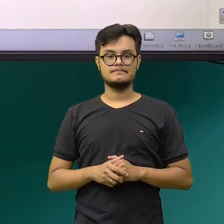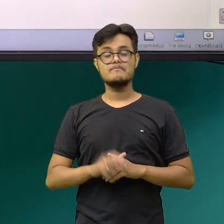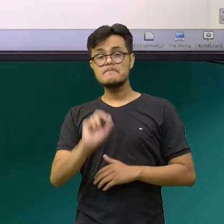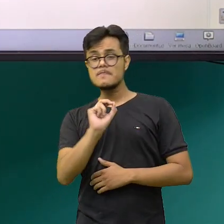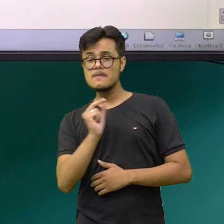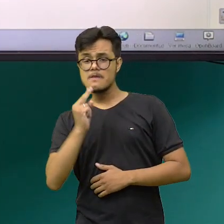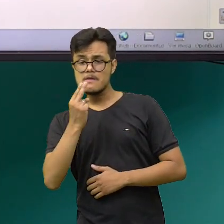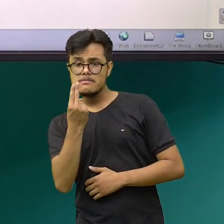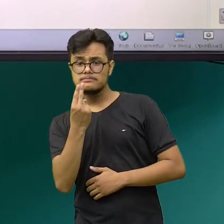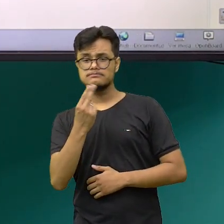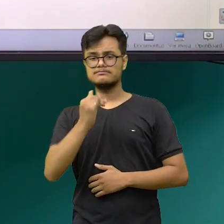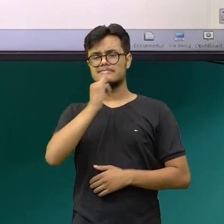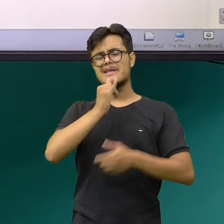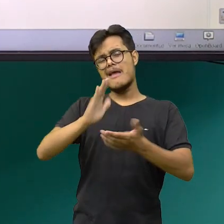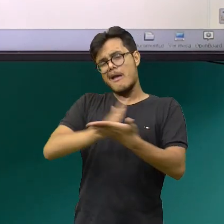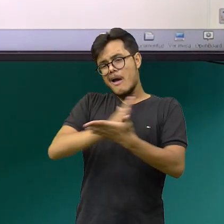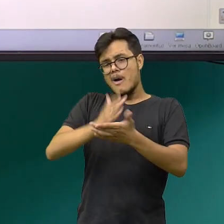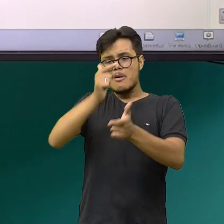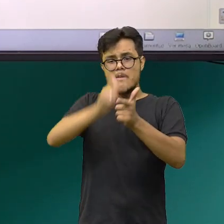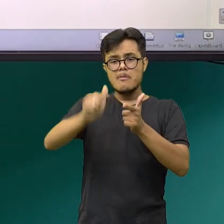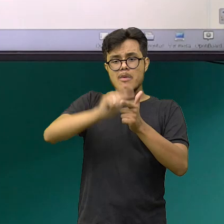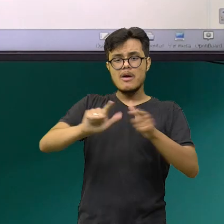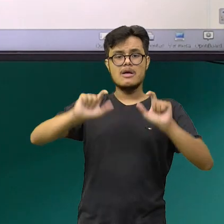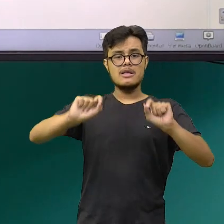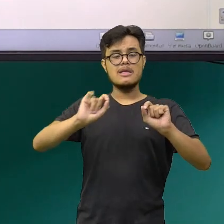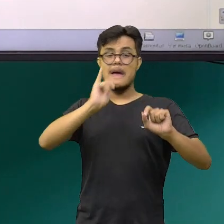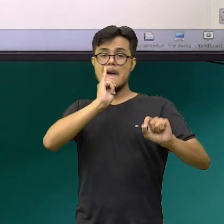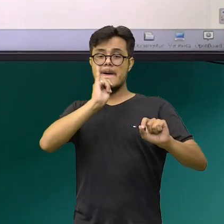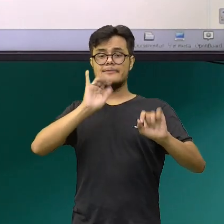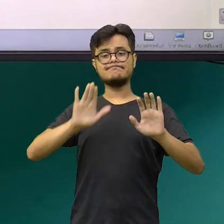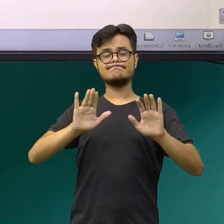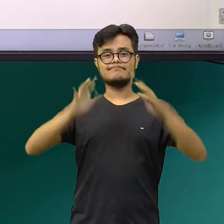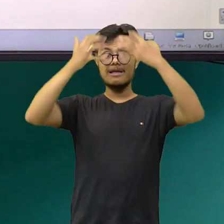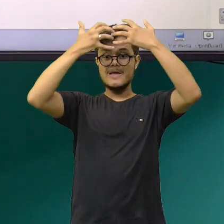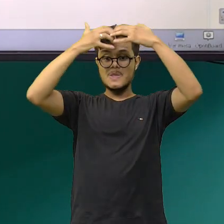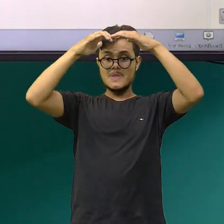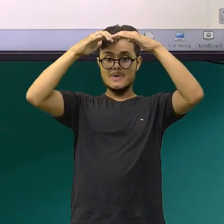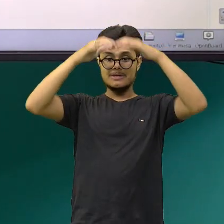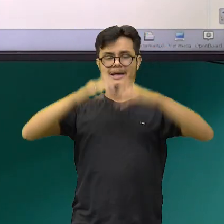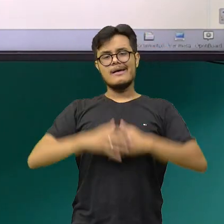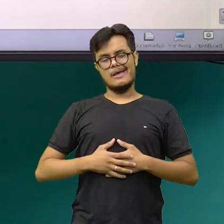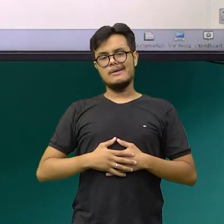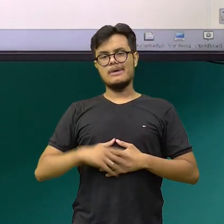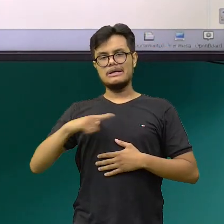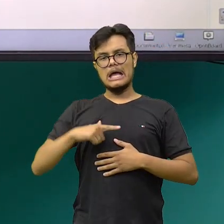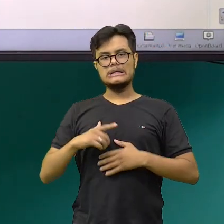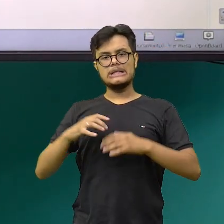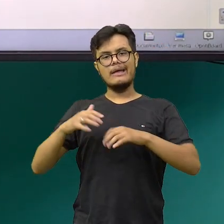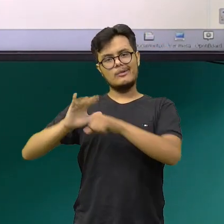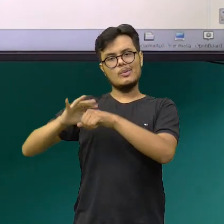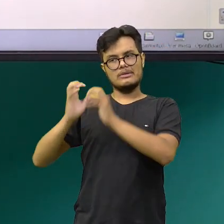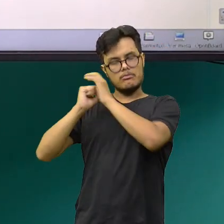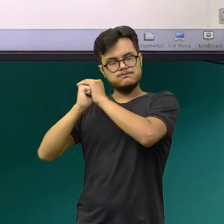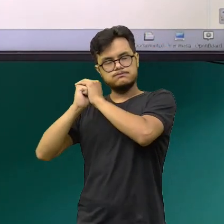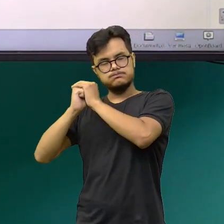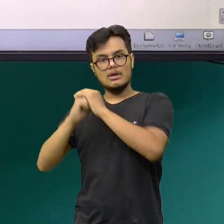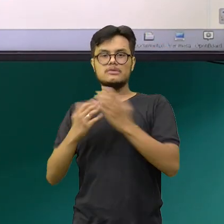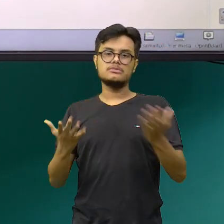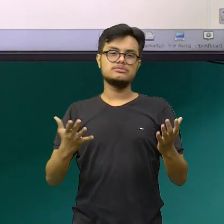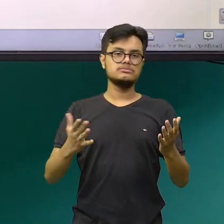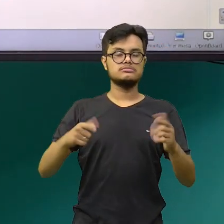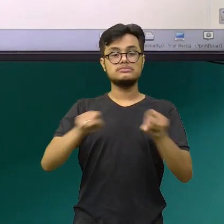Ou problemas de oxigenação que podem diminuir a atividade cerebral, causando convulsões, ou até lesões em